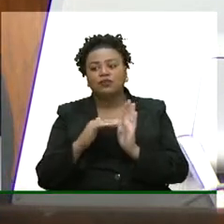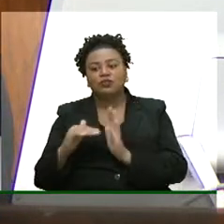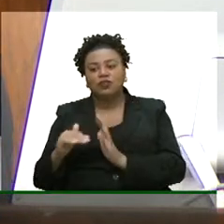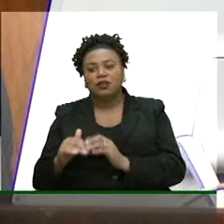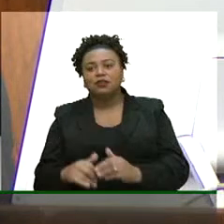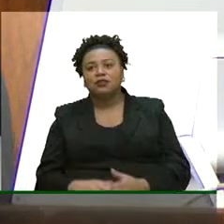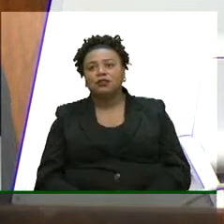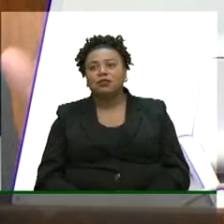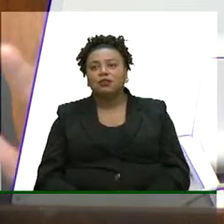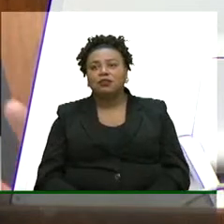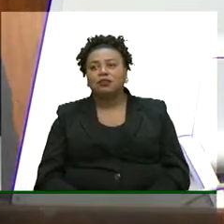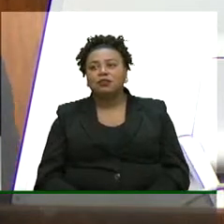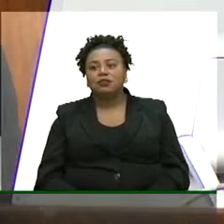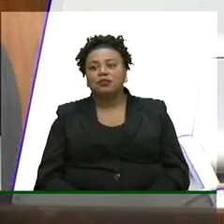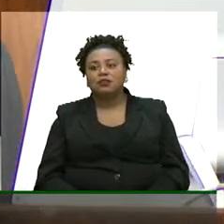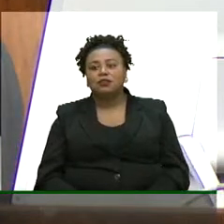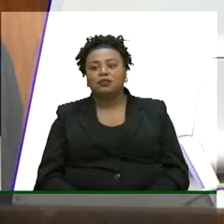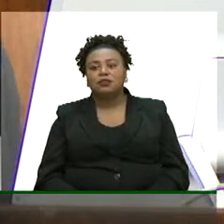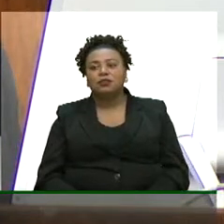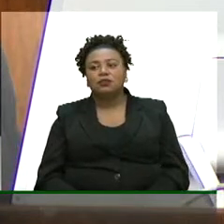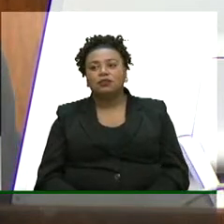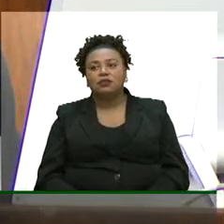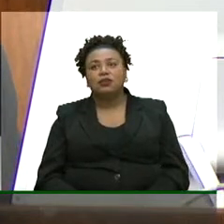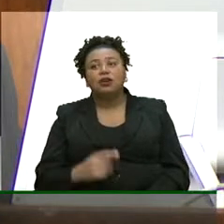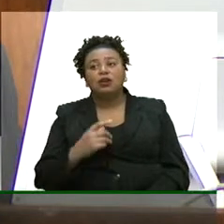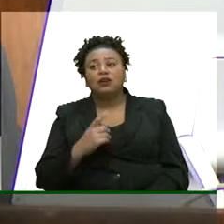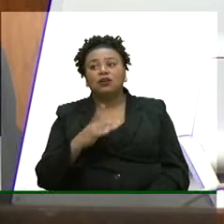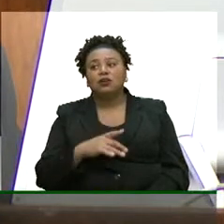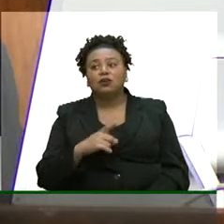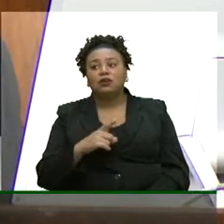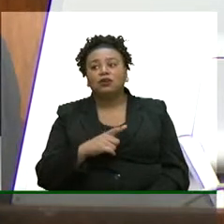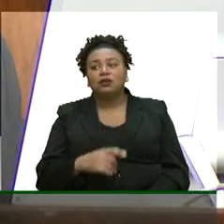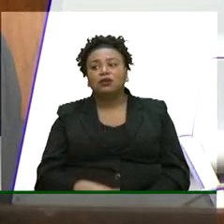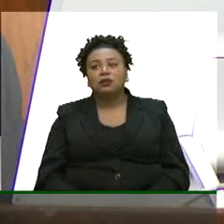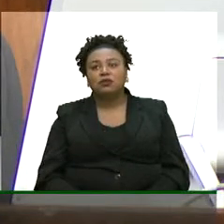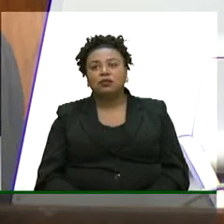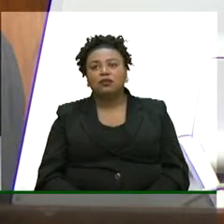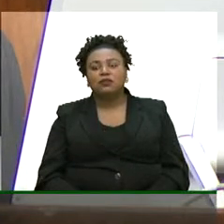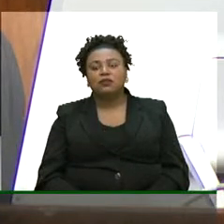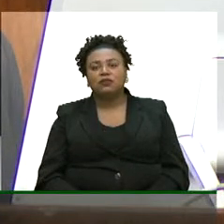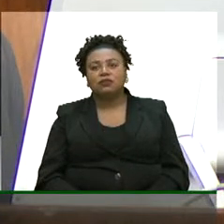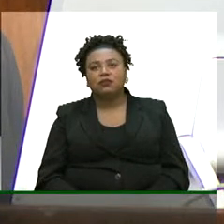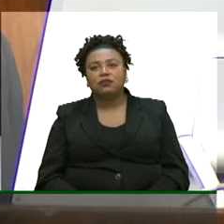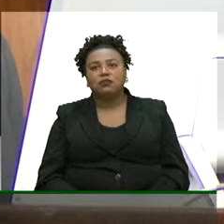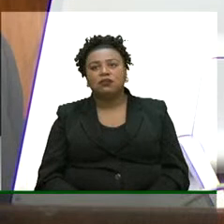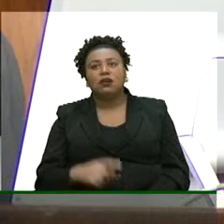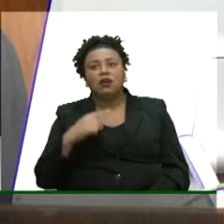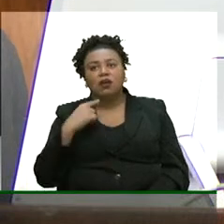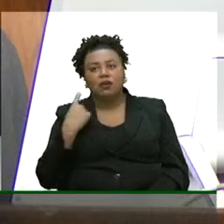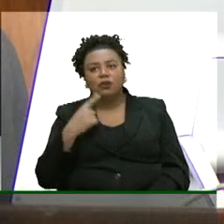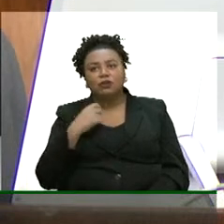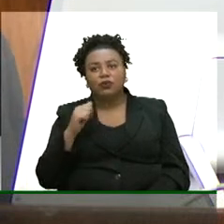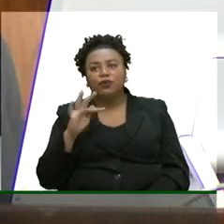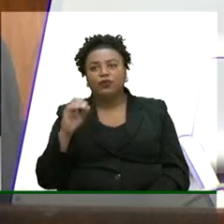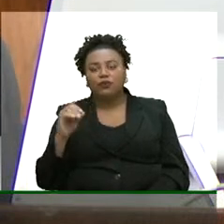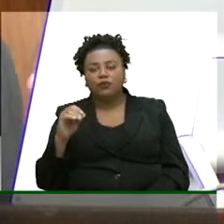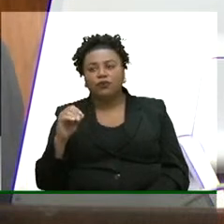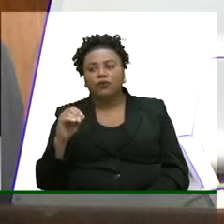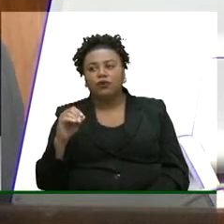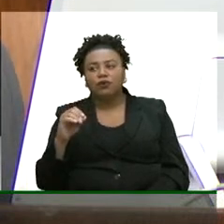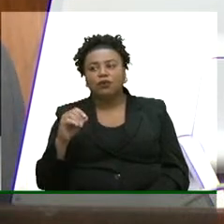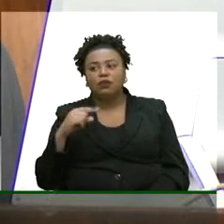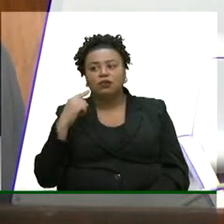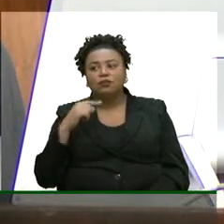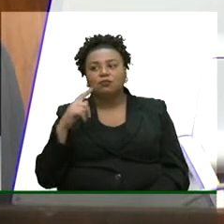Sebastião Melo. Restaram quatro emendas. A emenda 1 do deputado Pedro Pereira, 2 do deputado Adolfo Brito, 3 do deputado Pedro Pereira